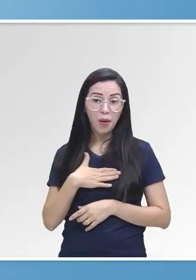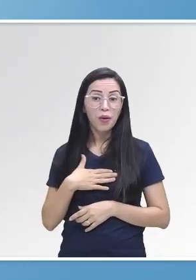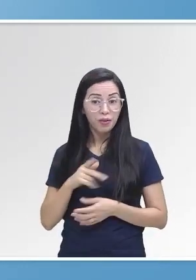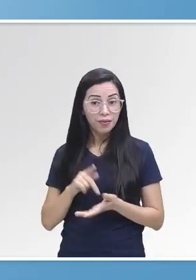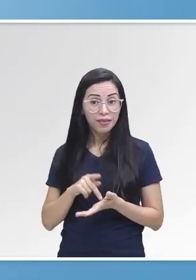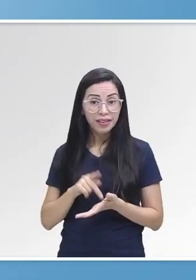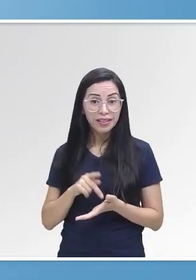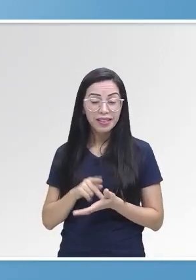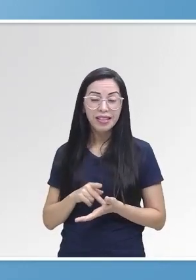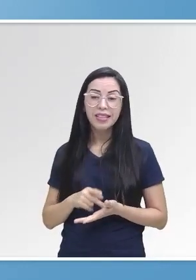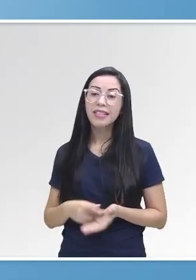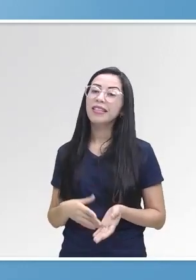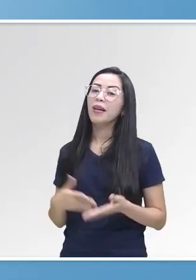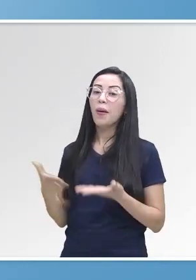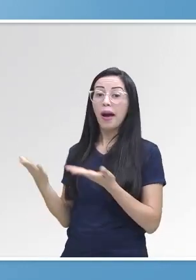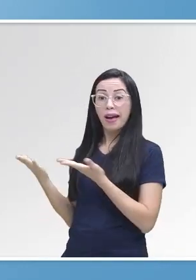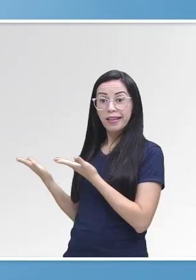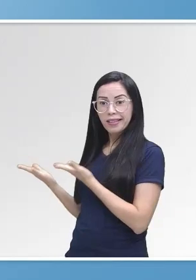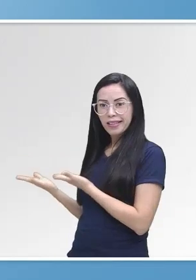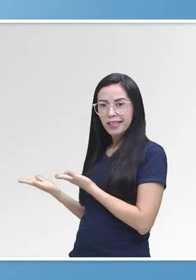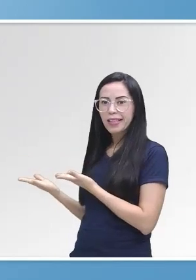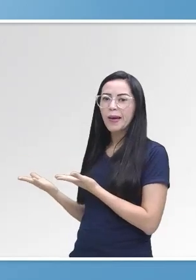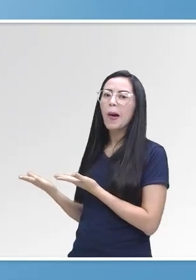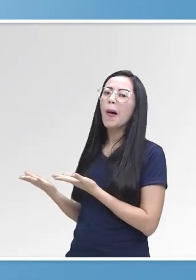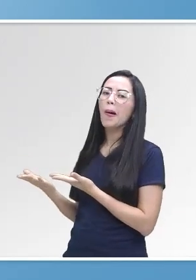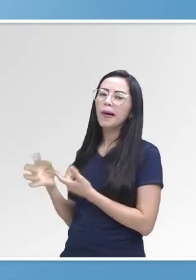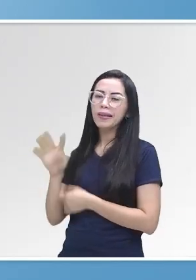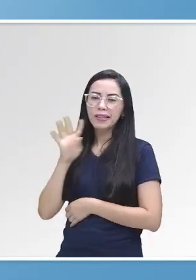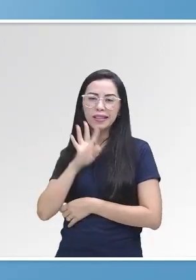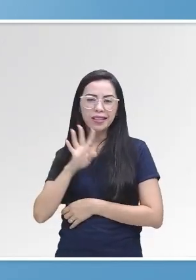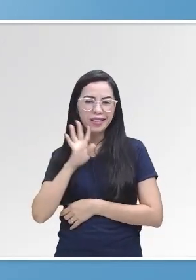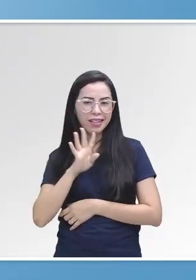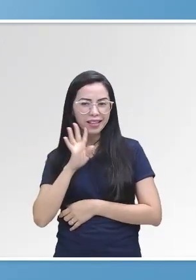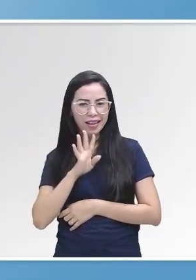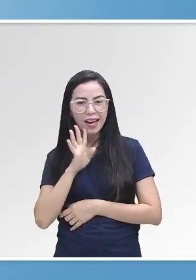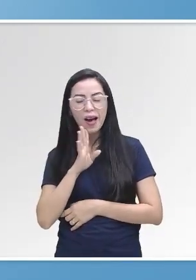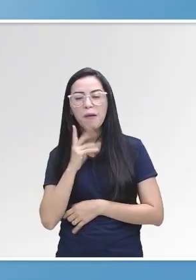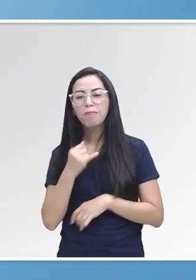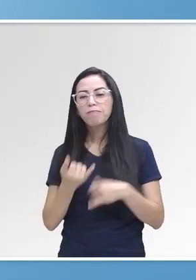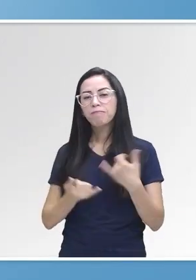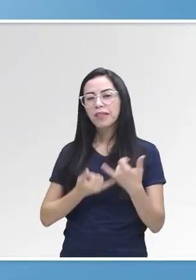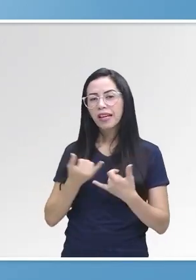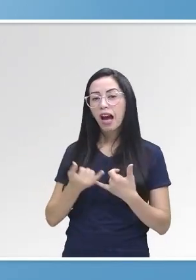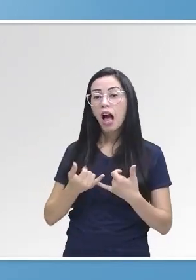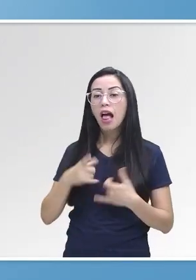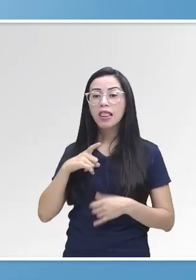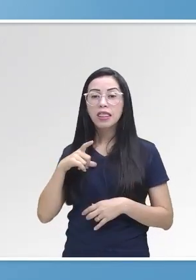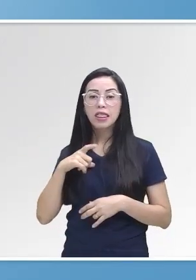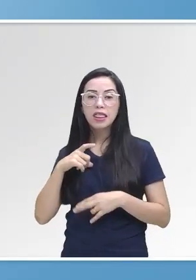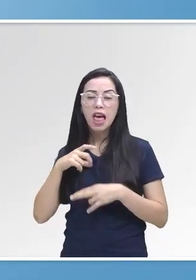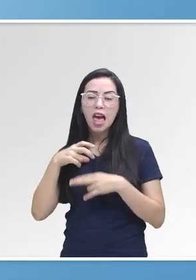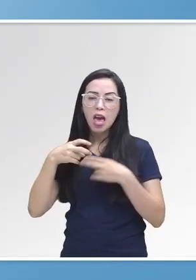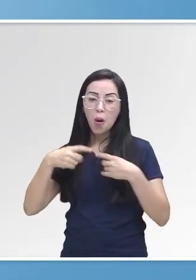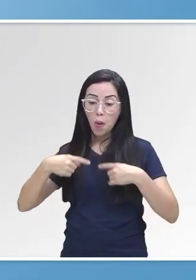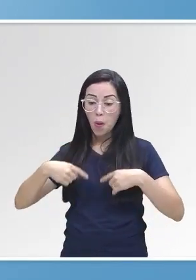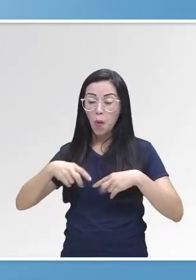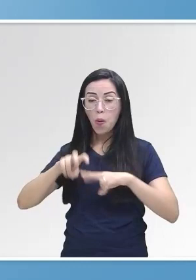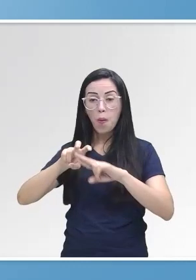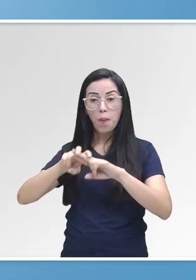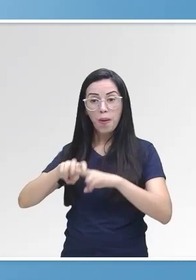nesse parque o que vocês gostam de brincar divertido brincar né temos o balanço escorregador